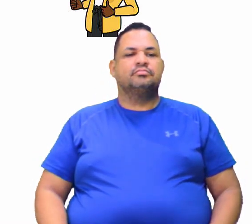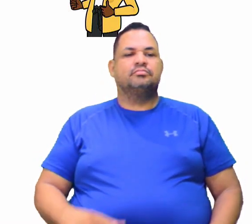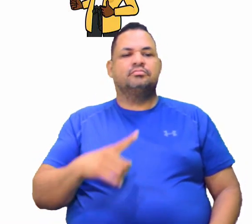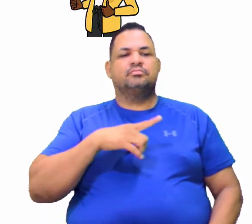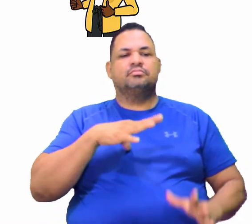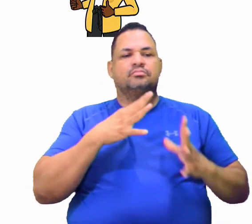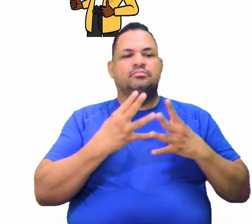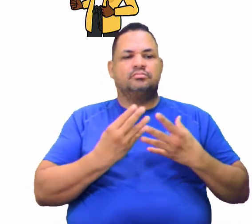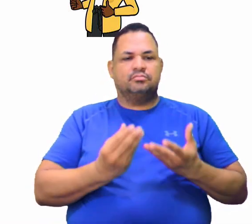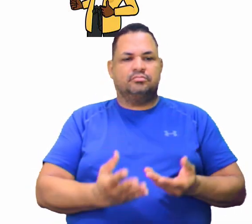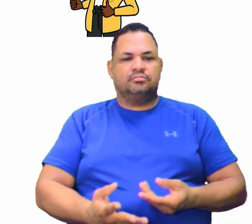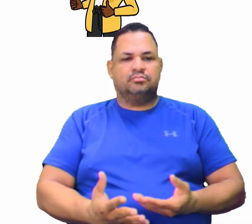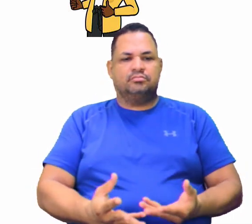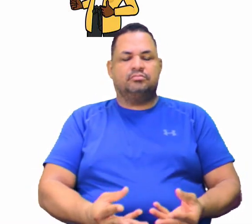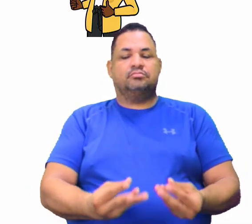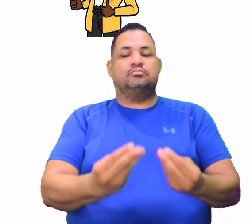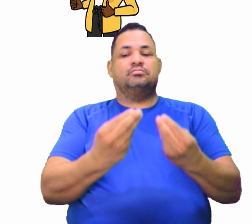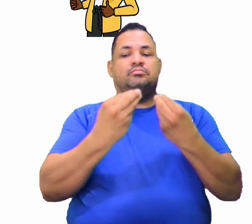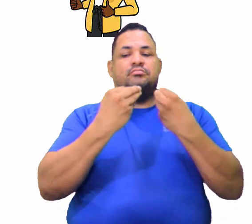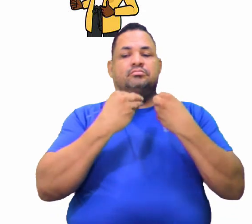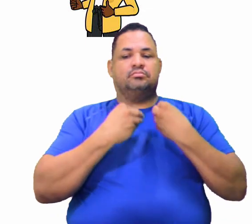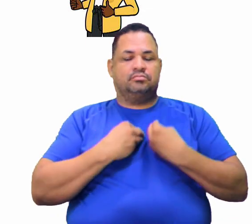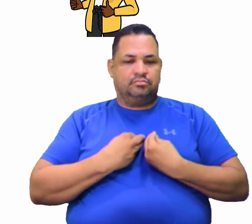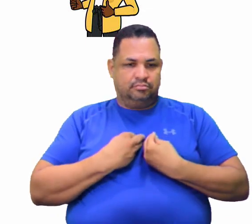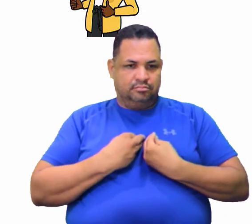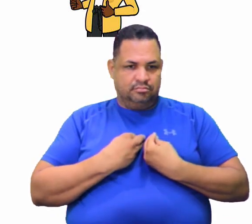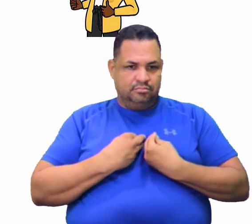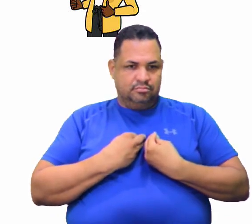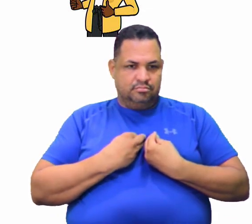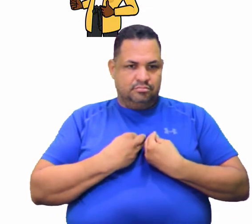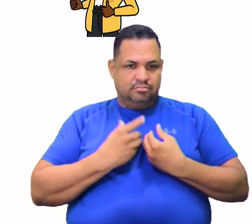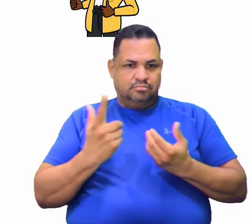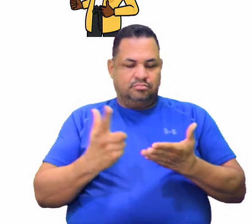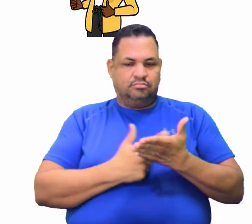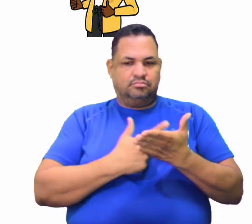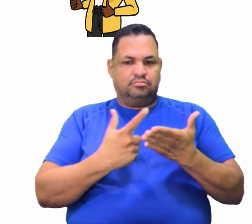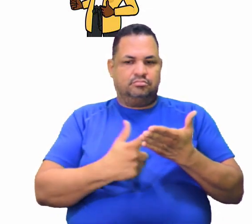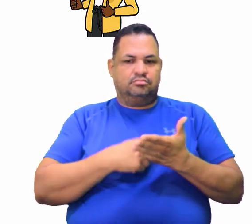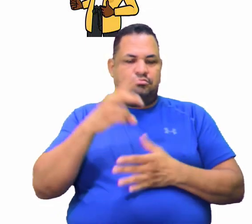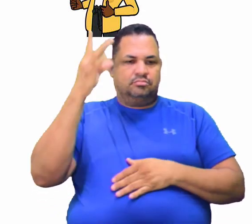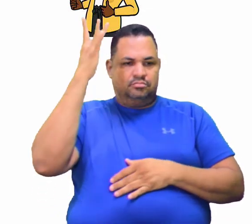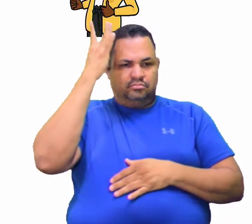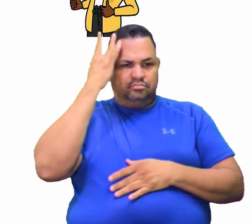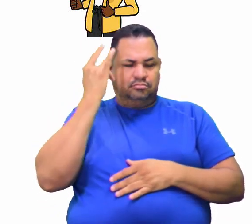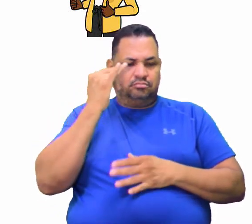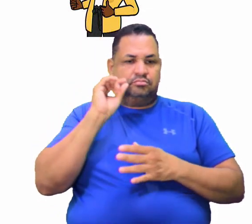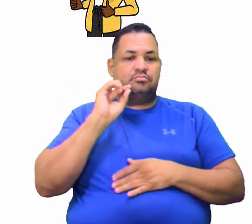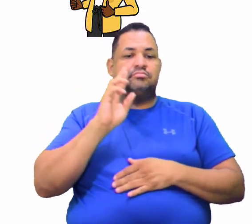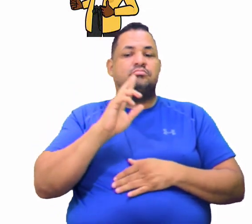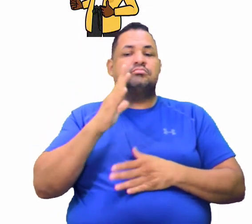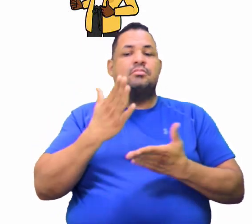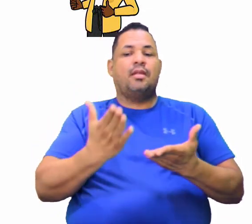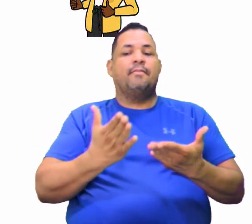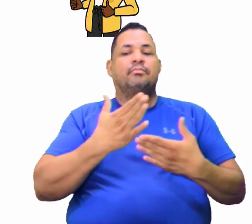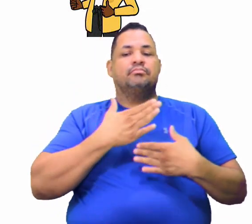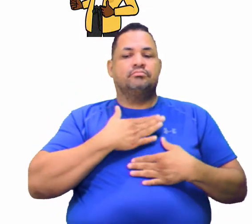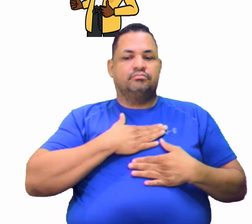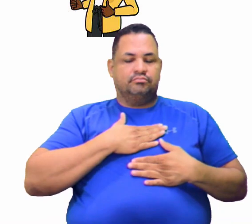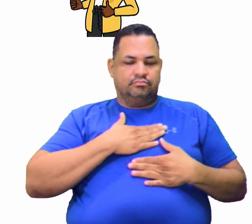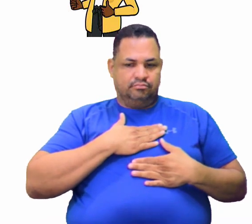aqui devolver-me-á o livro amanhã, ou seja, devolverá o livro amanhã. Então, devolverá a quem? A mim.